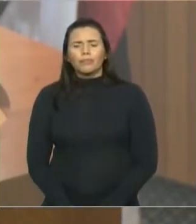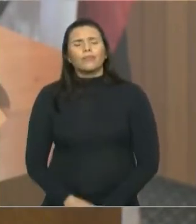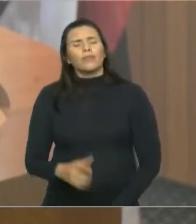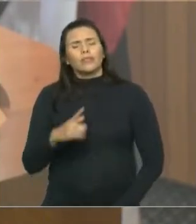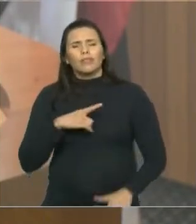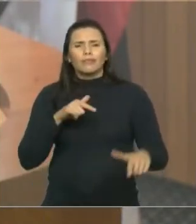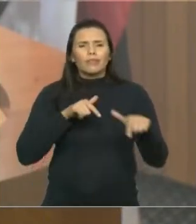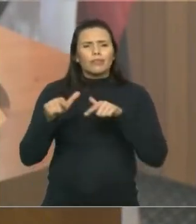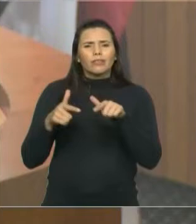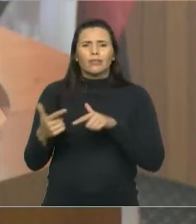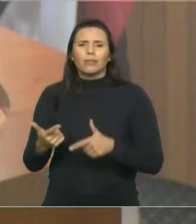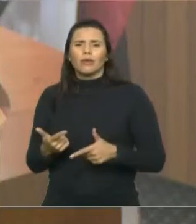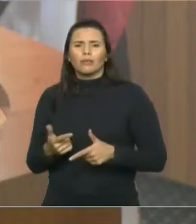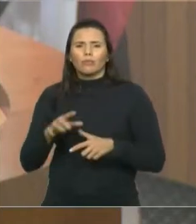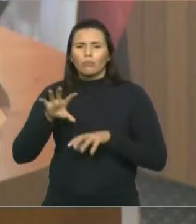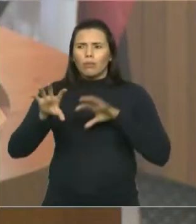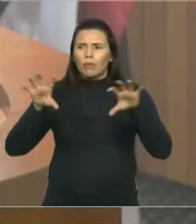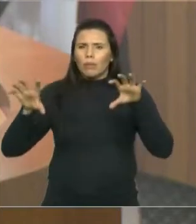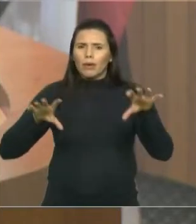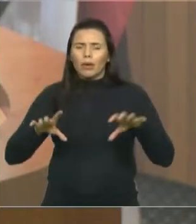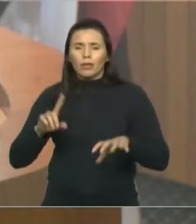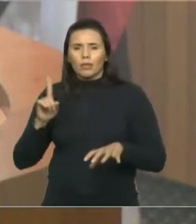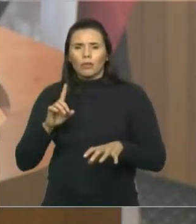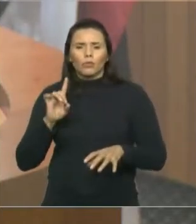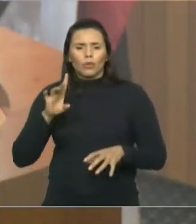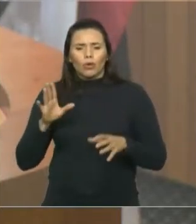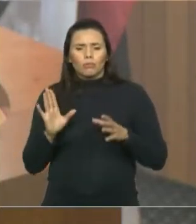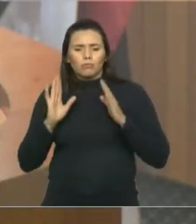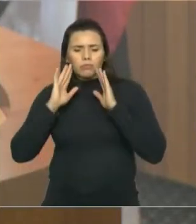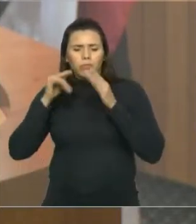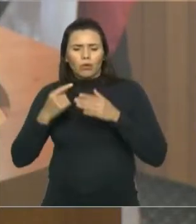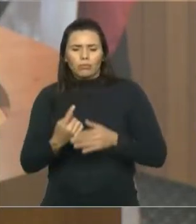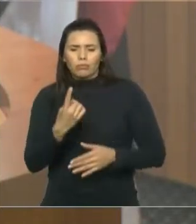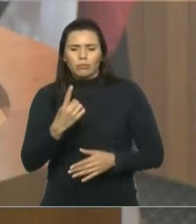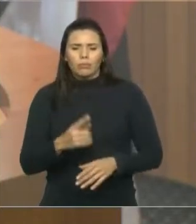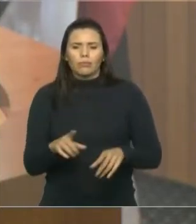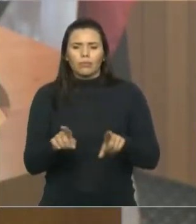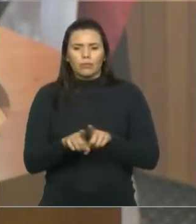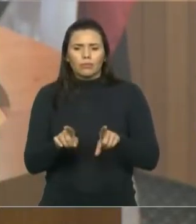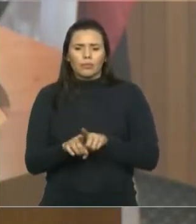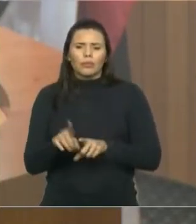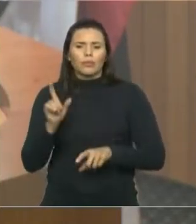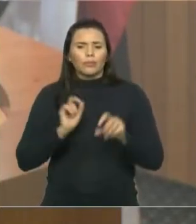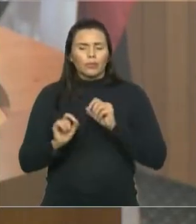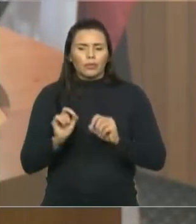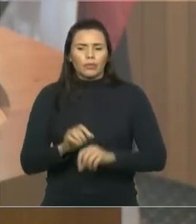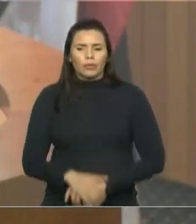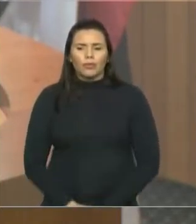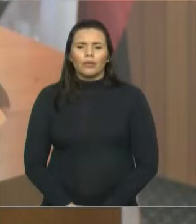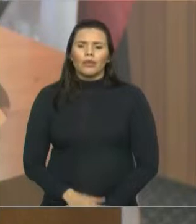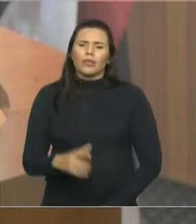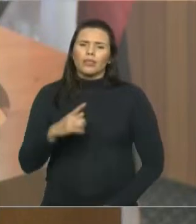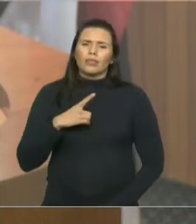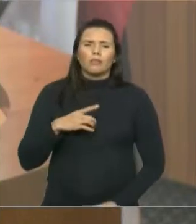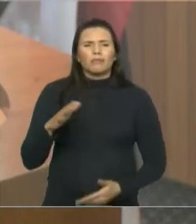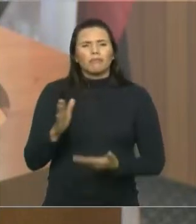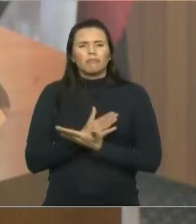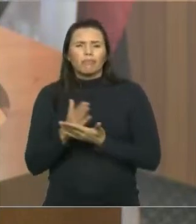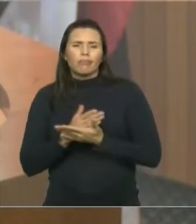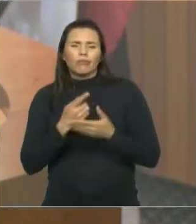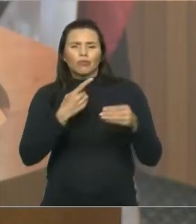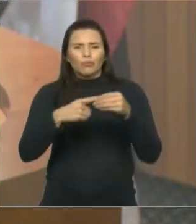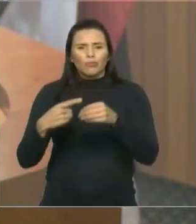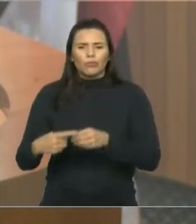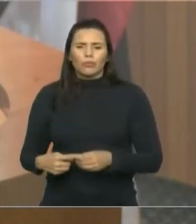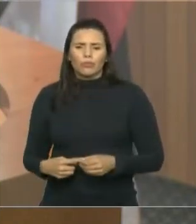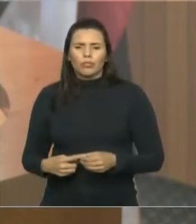mais serviços locais. Segundo, suficiência. Apesar de ter os primeiros municípios terem